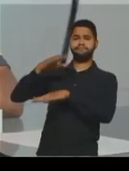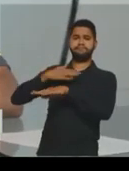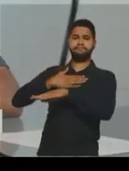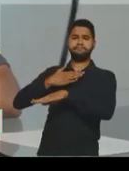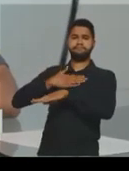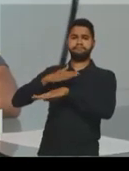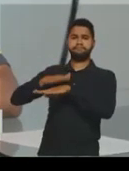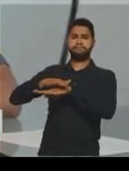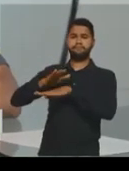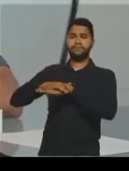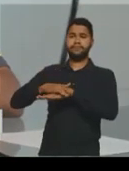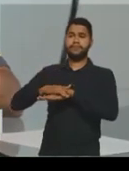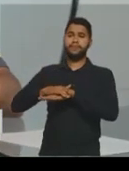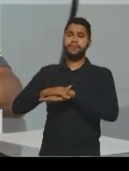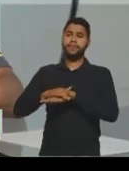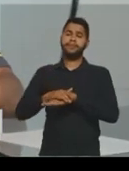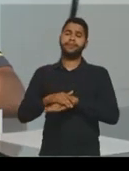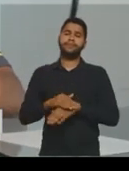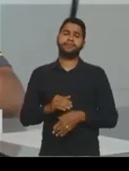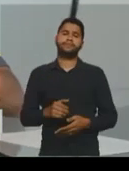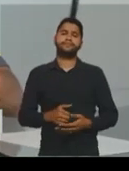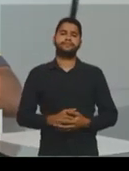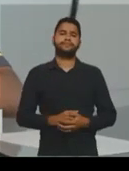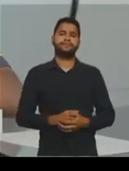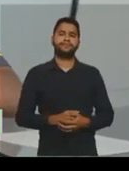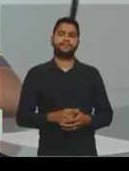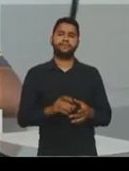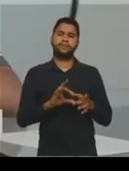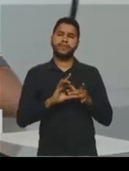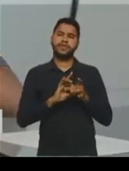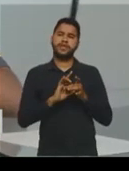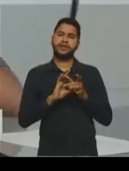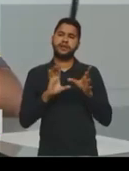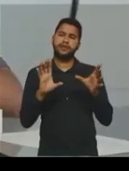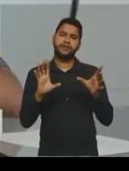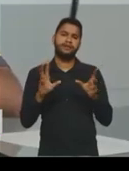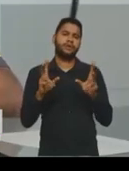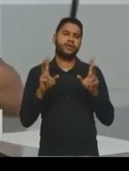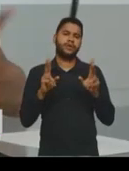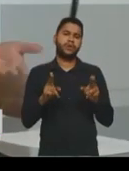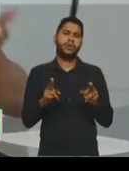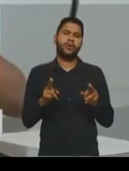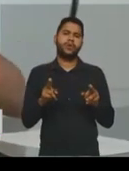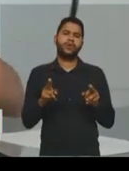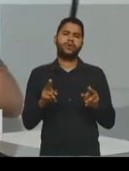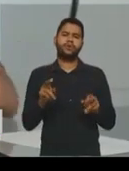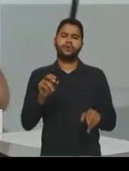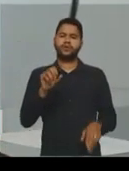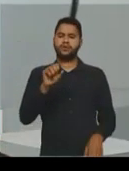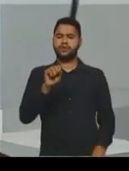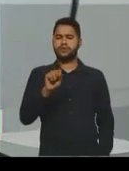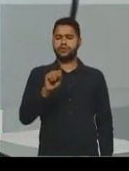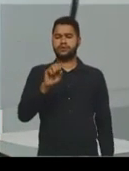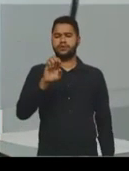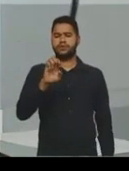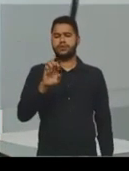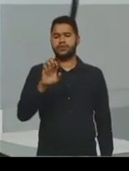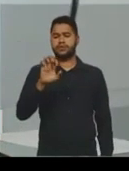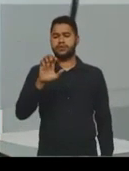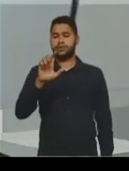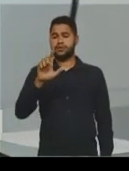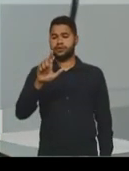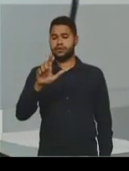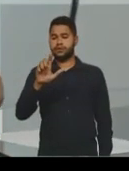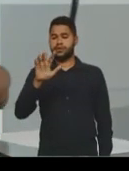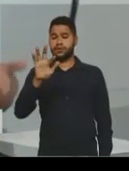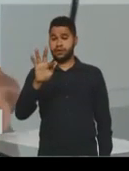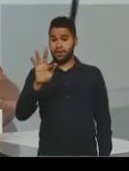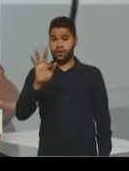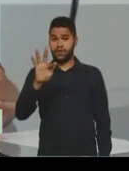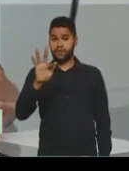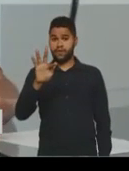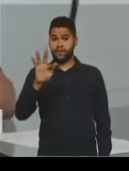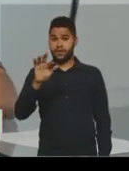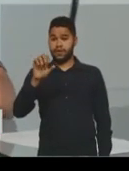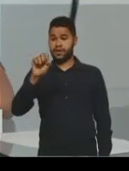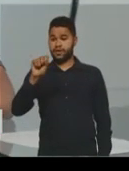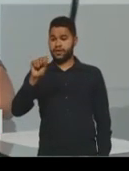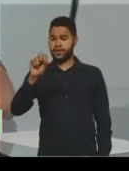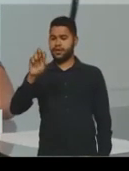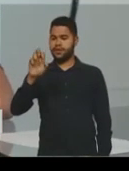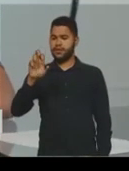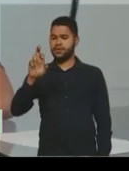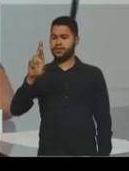Mas vem desse termo aí de self, que é livre. Igual a gente tem o self-service, né? Que você vai no restaurante e é livre para se